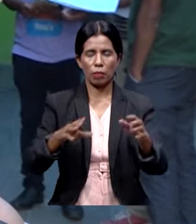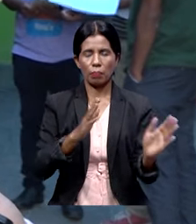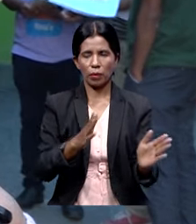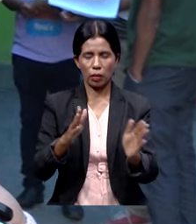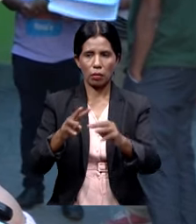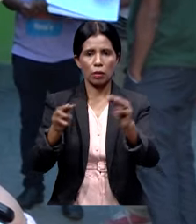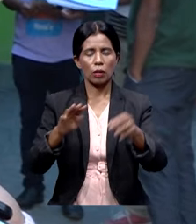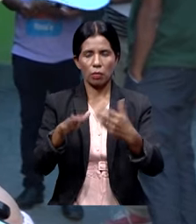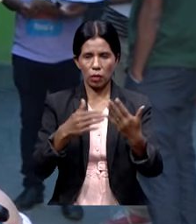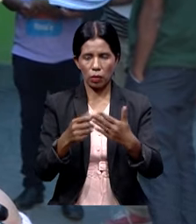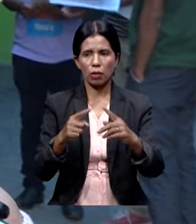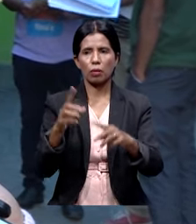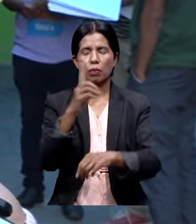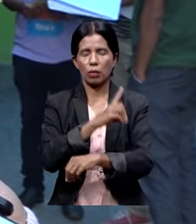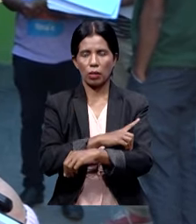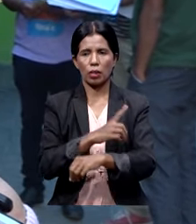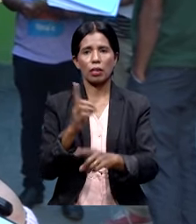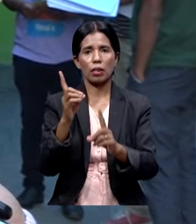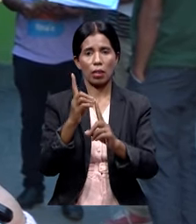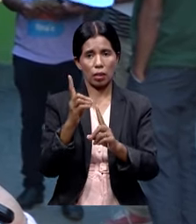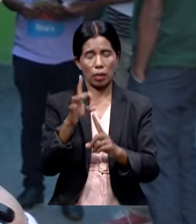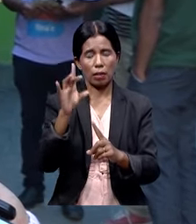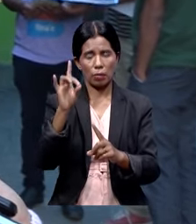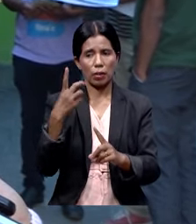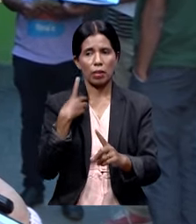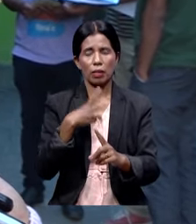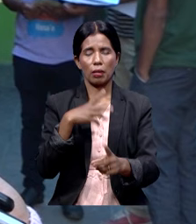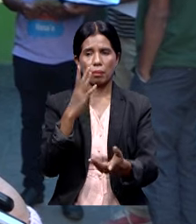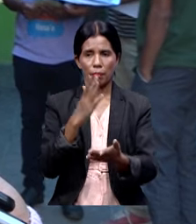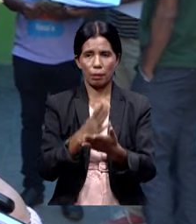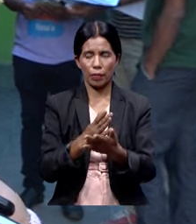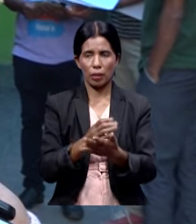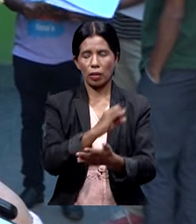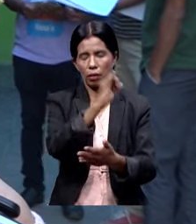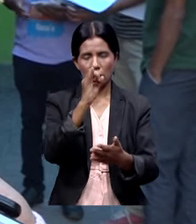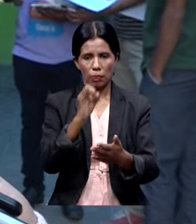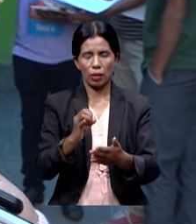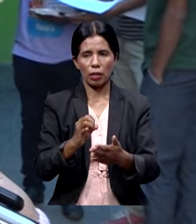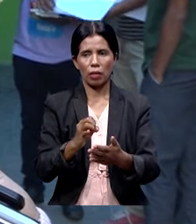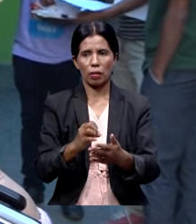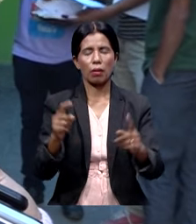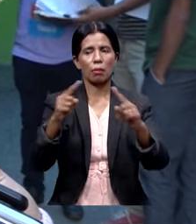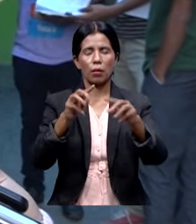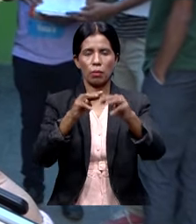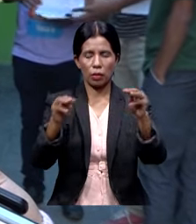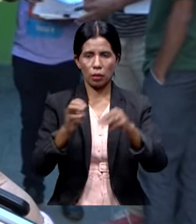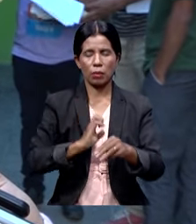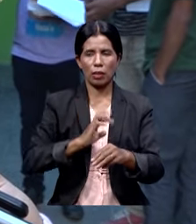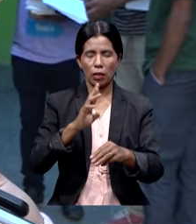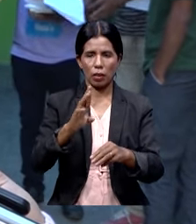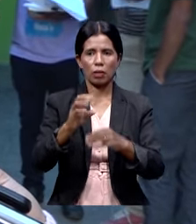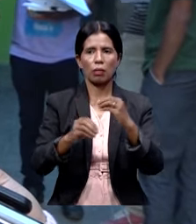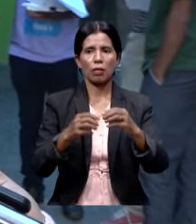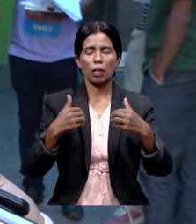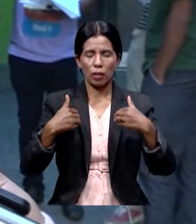sira ohin dia 8 ita hakotu tang intervista profesional ba munisipiu Armera signifika hela